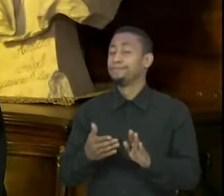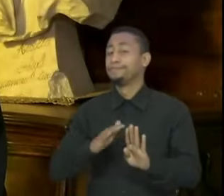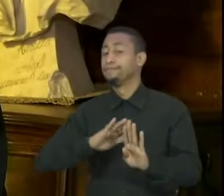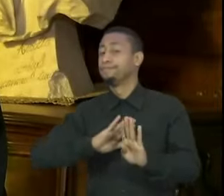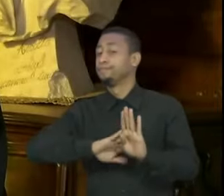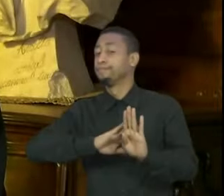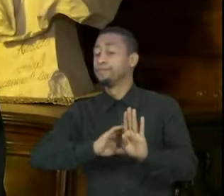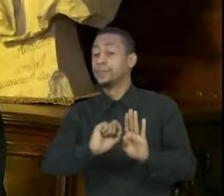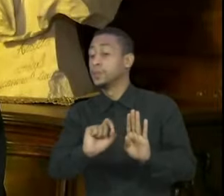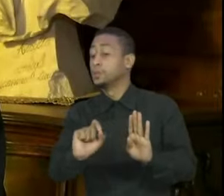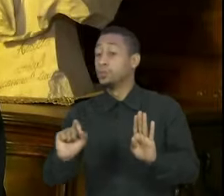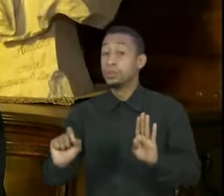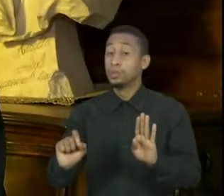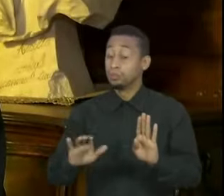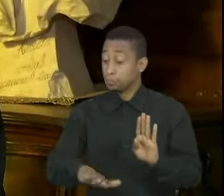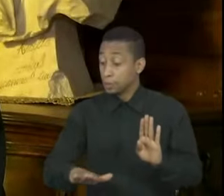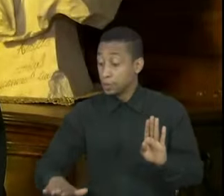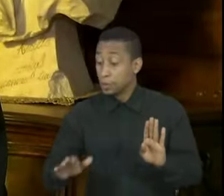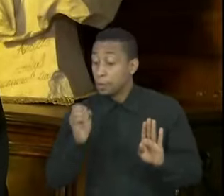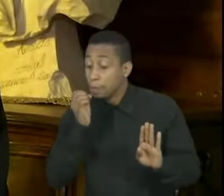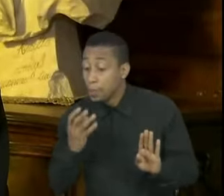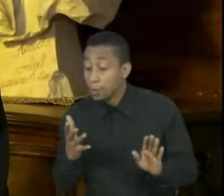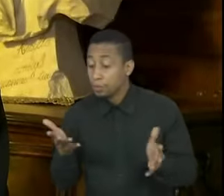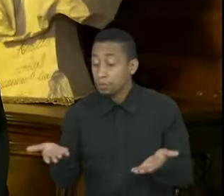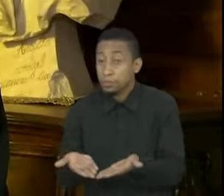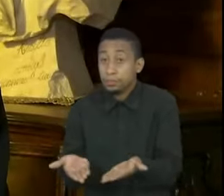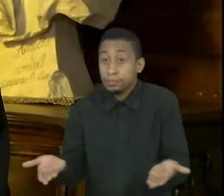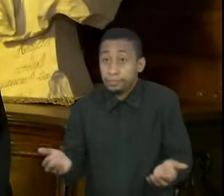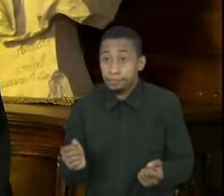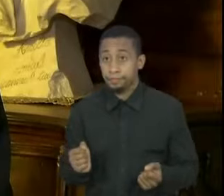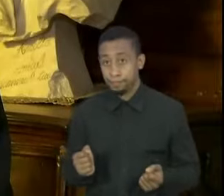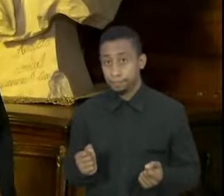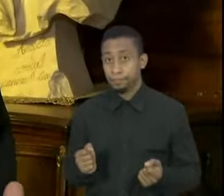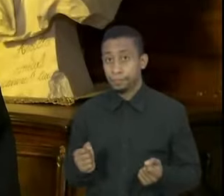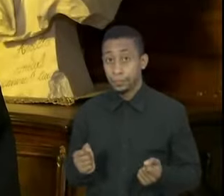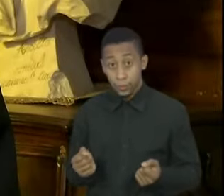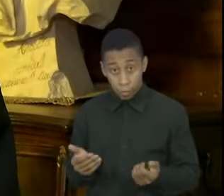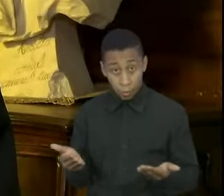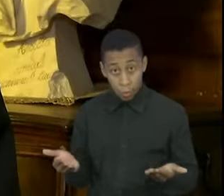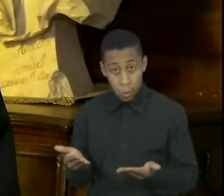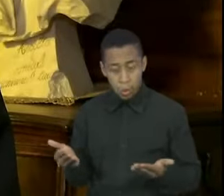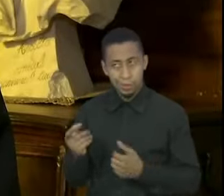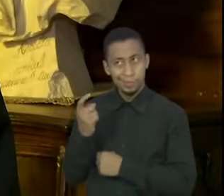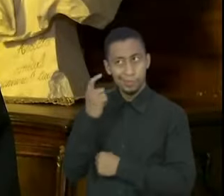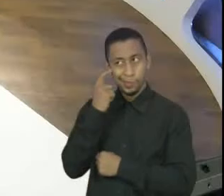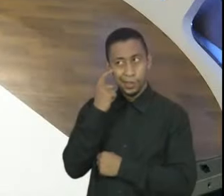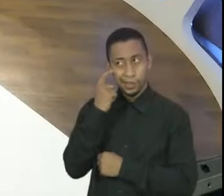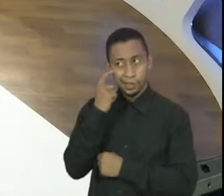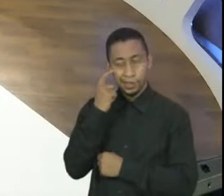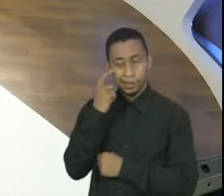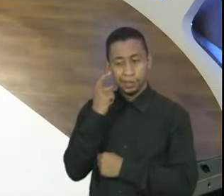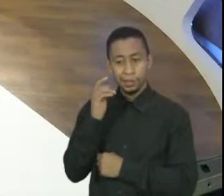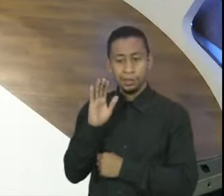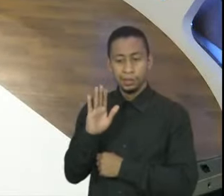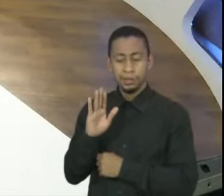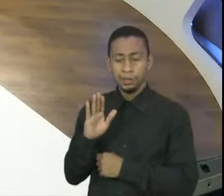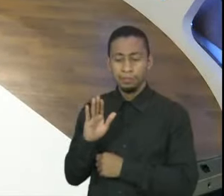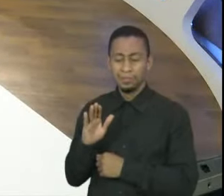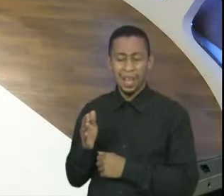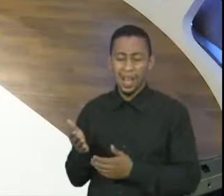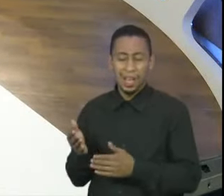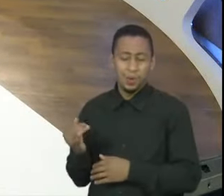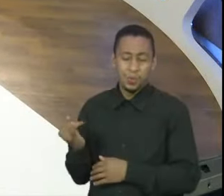é bom para criança até e o que hoje Pode parecer dizia pouco